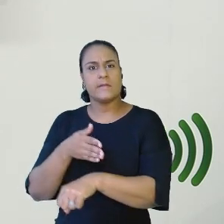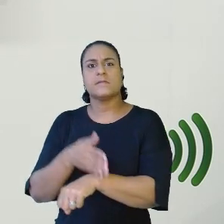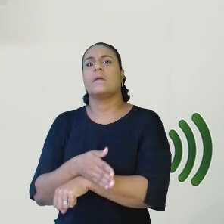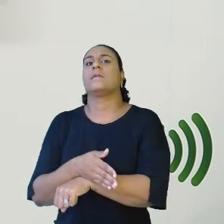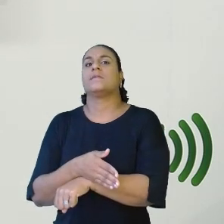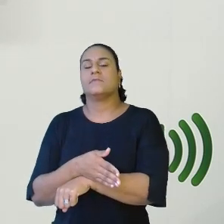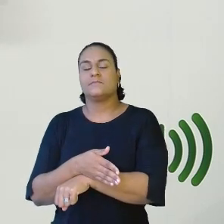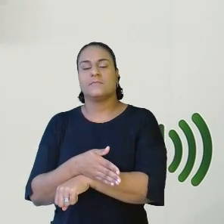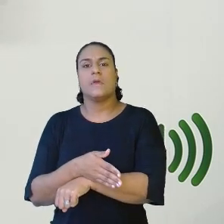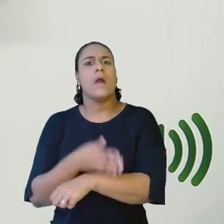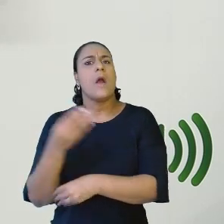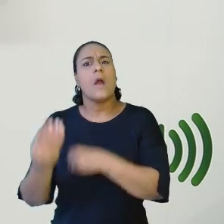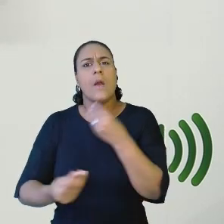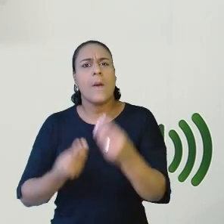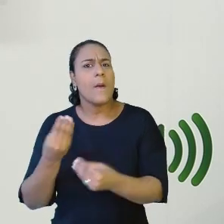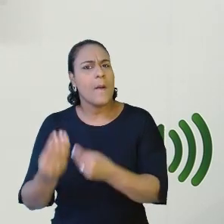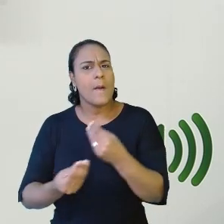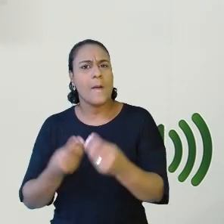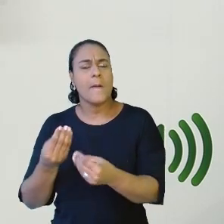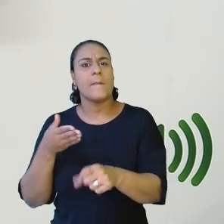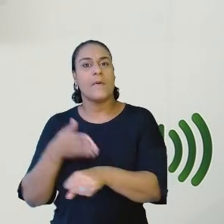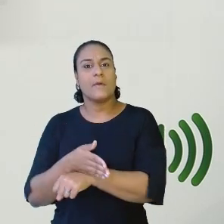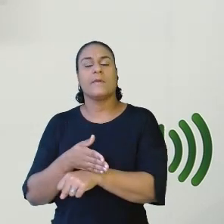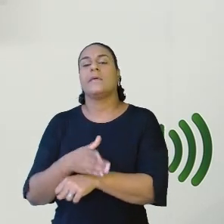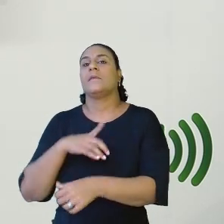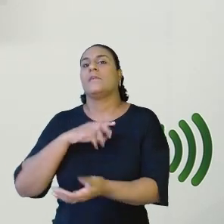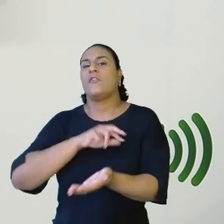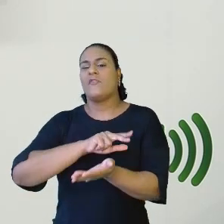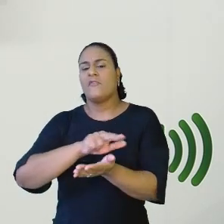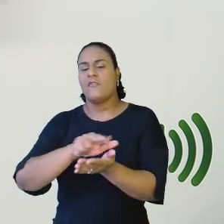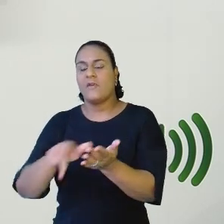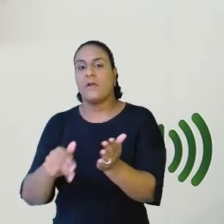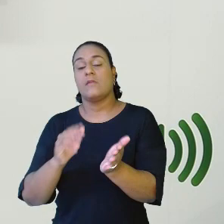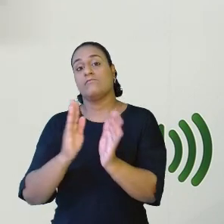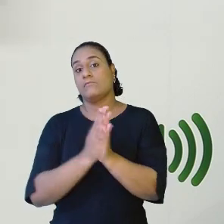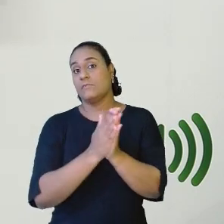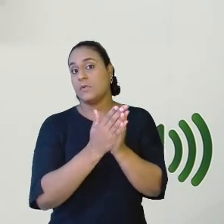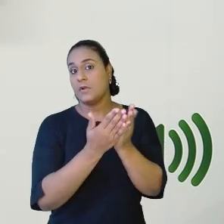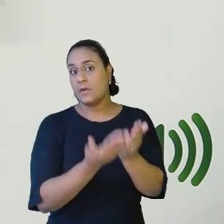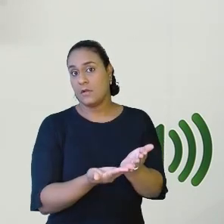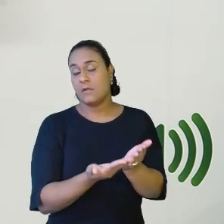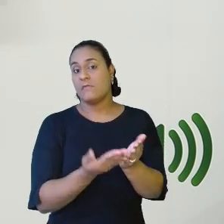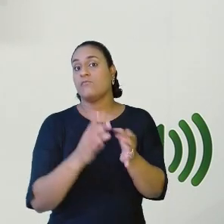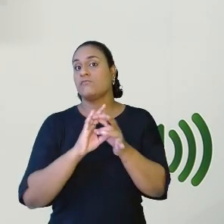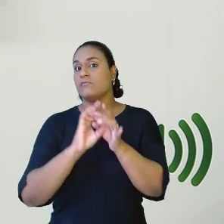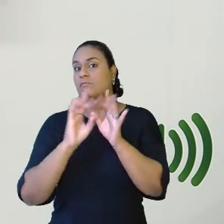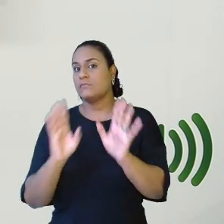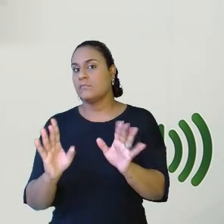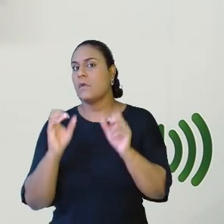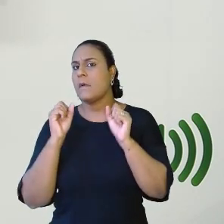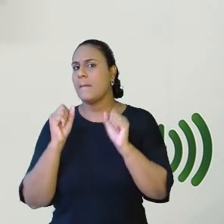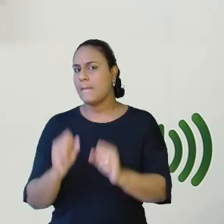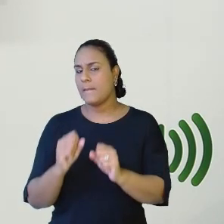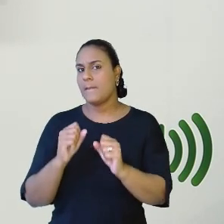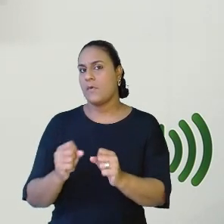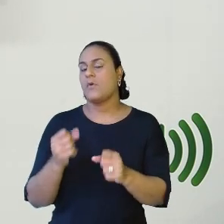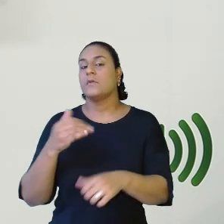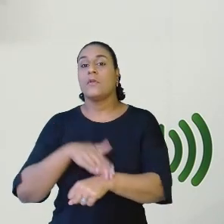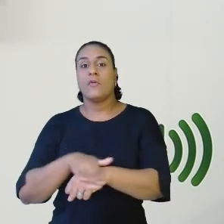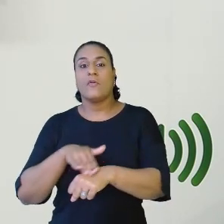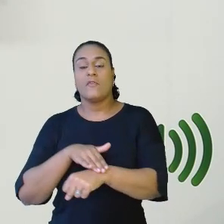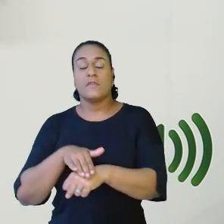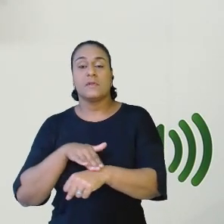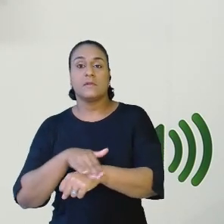para vocês acessarem esta plataforma que tem vários livros disponíveis, vocês podem falar com a professora de